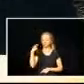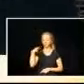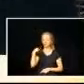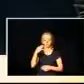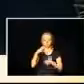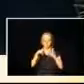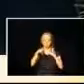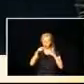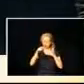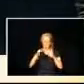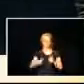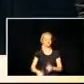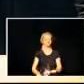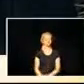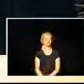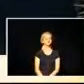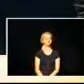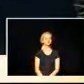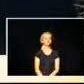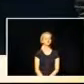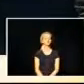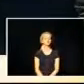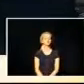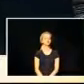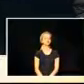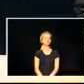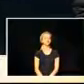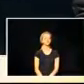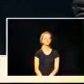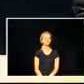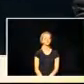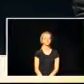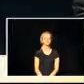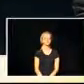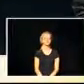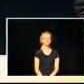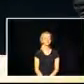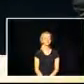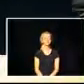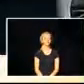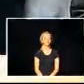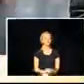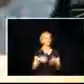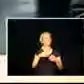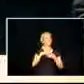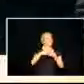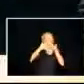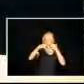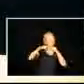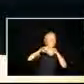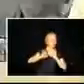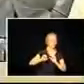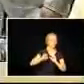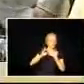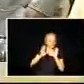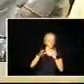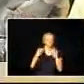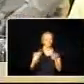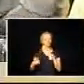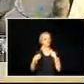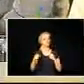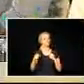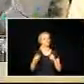aquilo que merecer, eu acredito que vai ser voto favorável, que não, votaremos contrário. São essas minhas palavras, senhor presidente. Muito obrigado pela